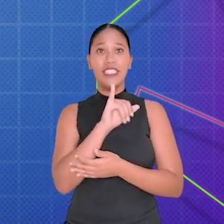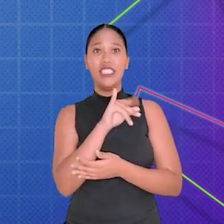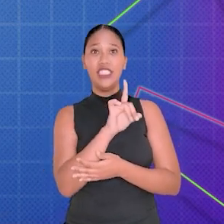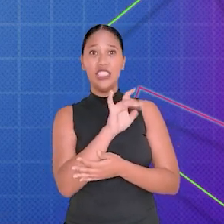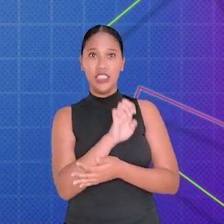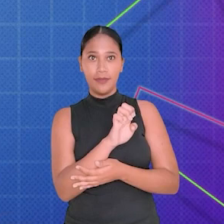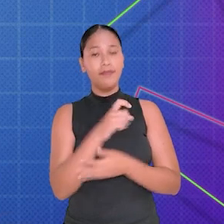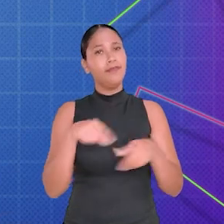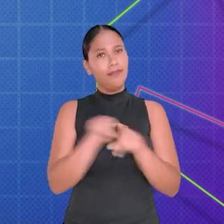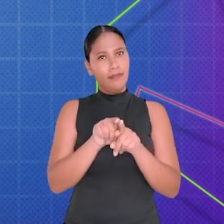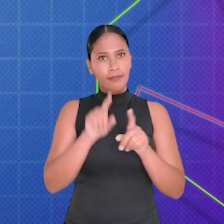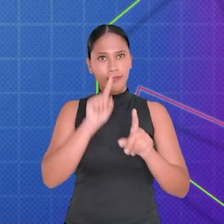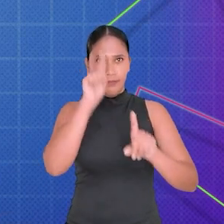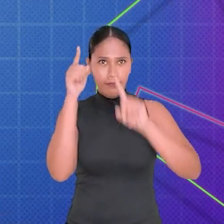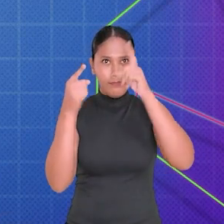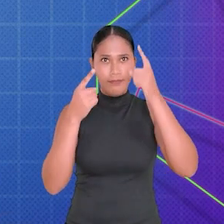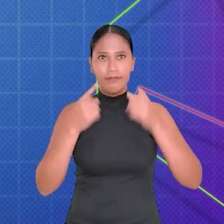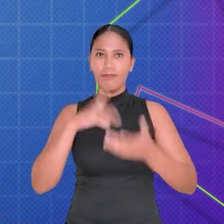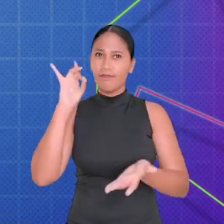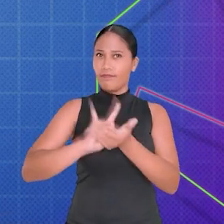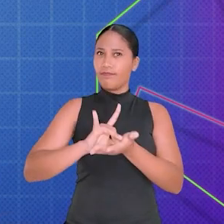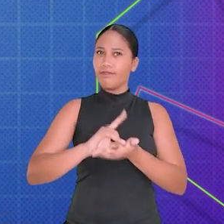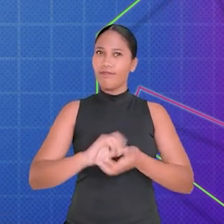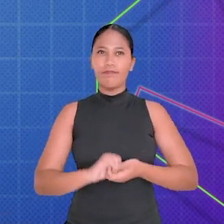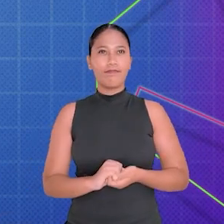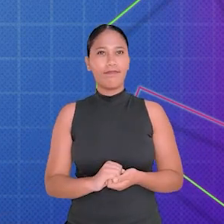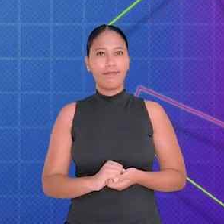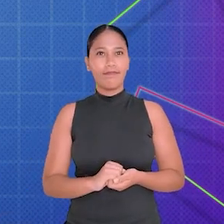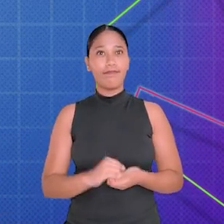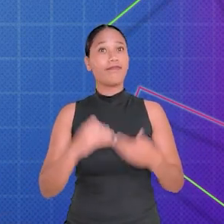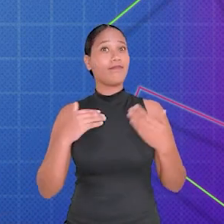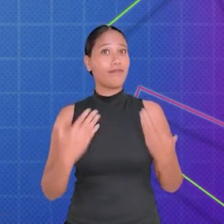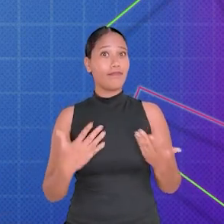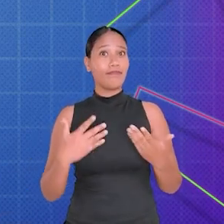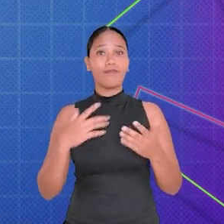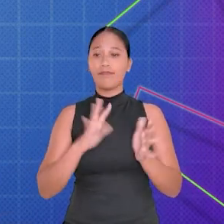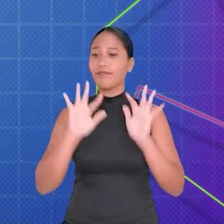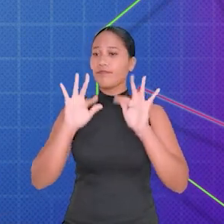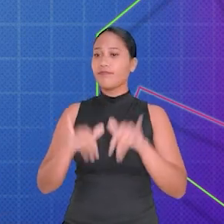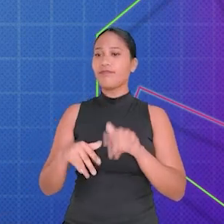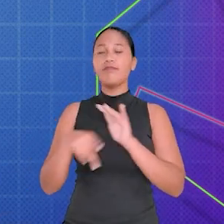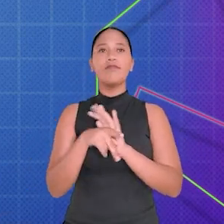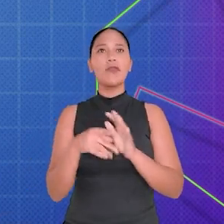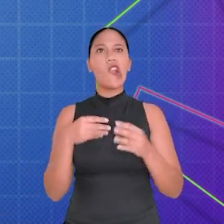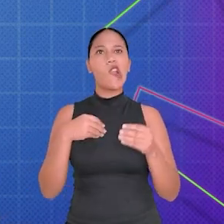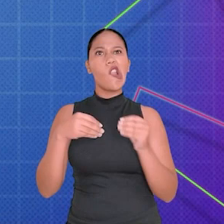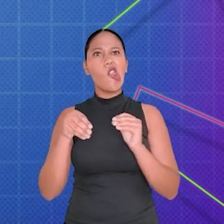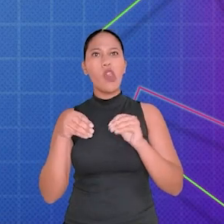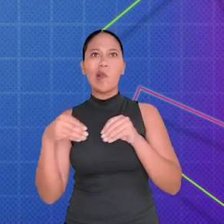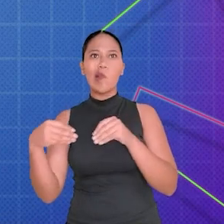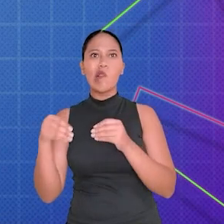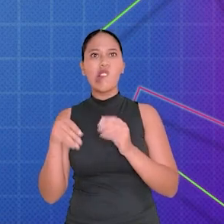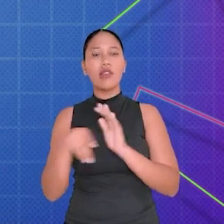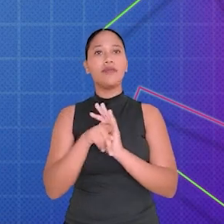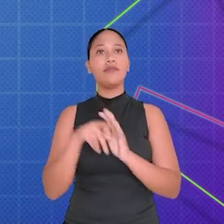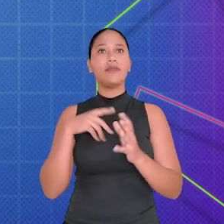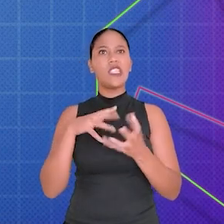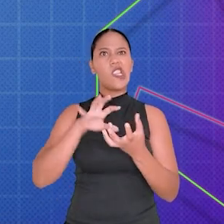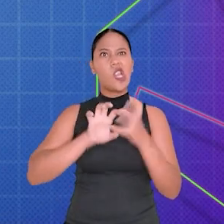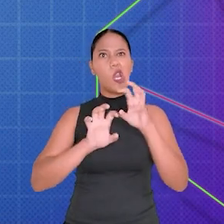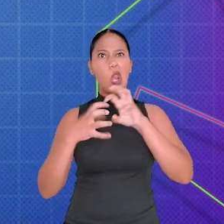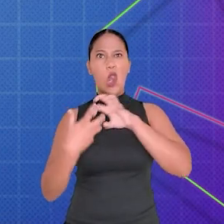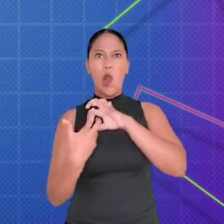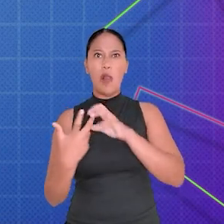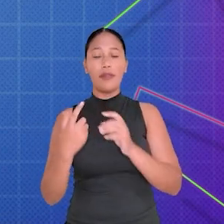arcade e jogos indie, transmitindo uma sensação de criatividade e originalidade. Por fim, as formas deformadas,